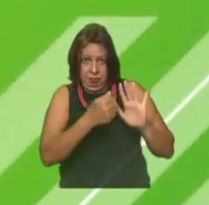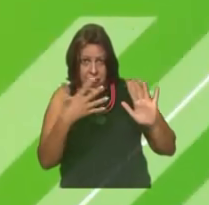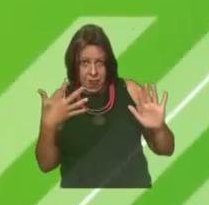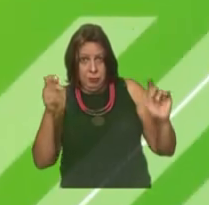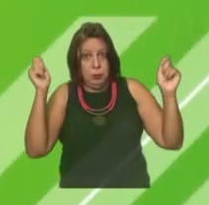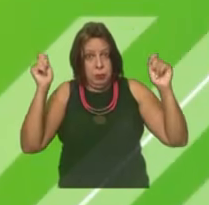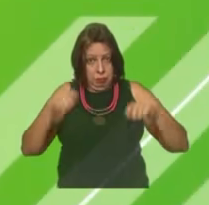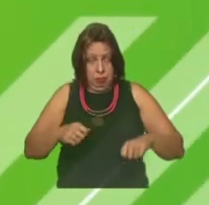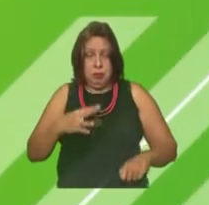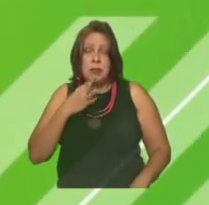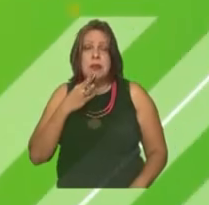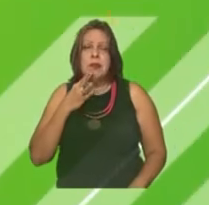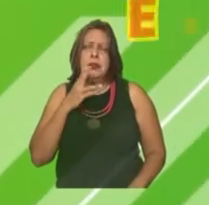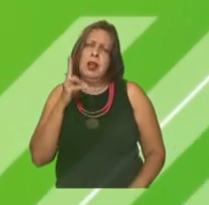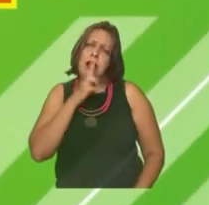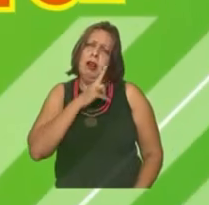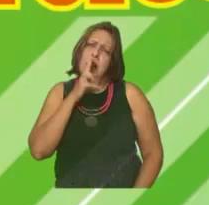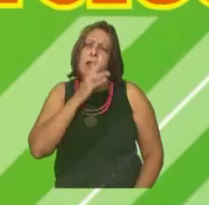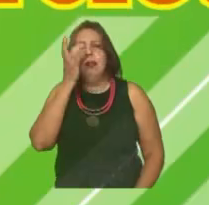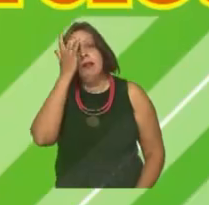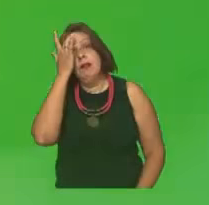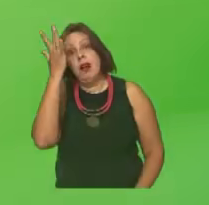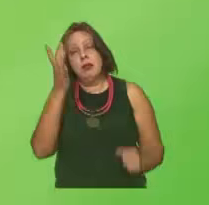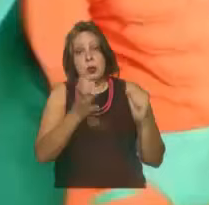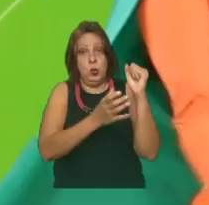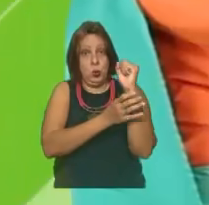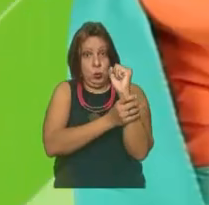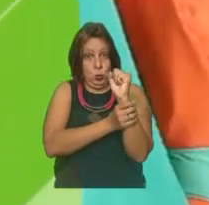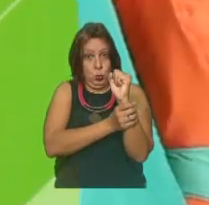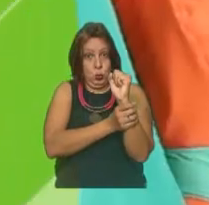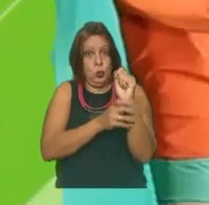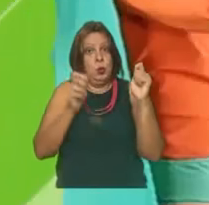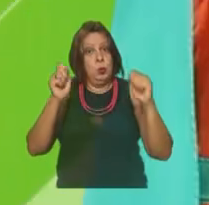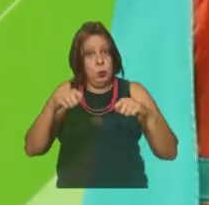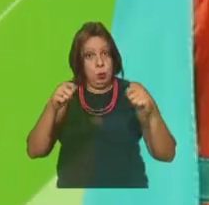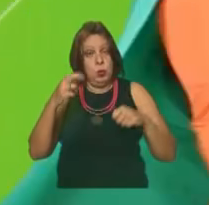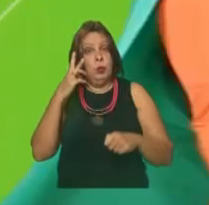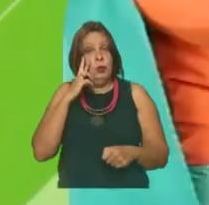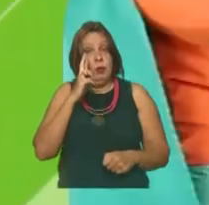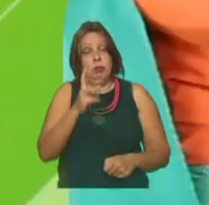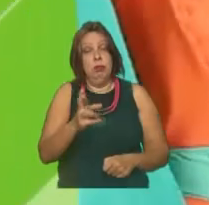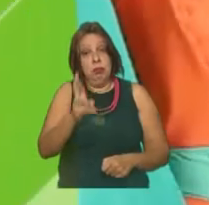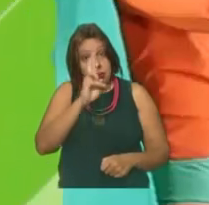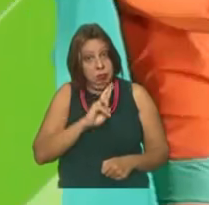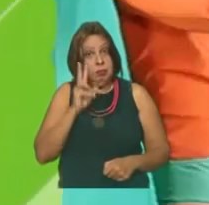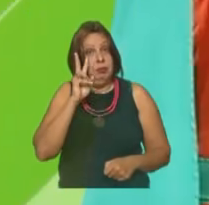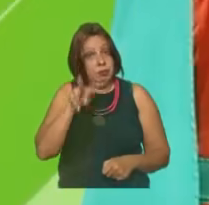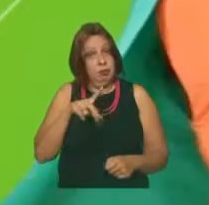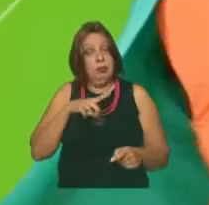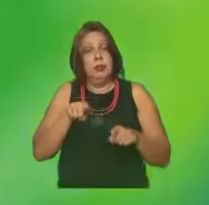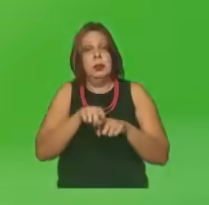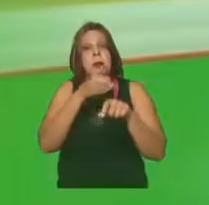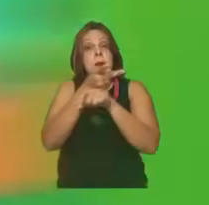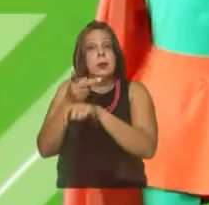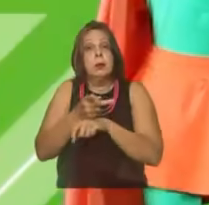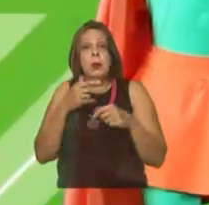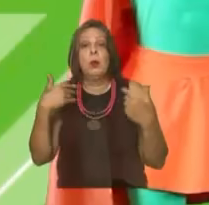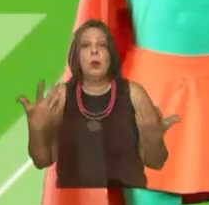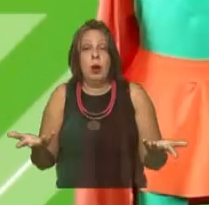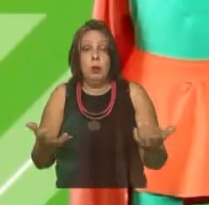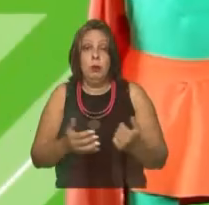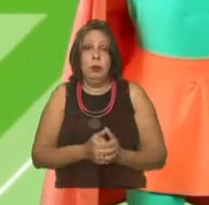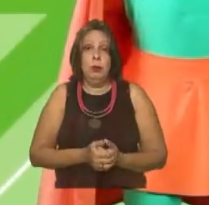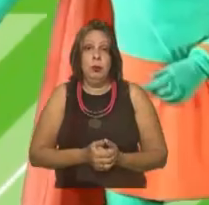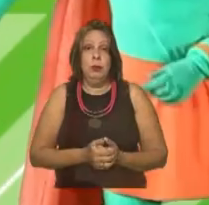Cap você já conhece. É rápido, fácil e seguro. Com ele você pode conferir os resultados, ficar por dentro das premiações e adquirir